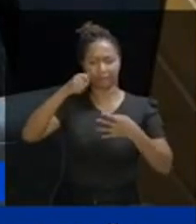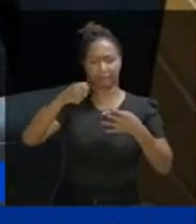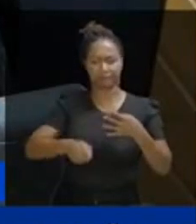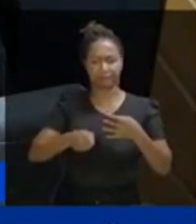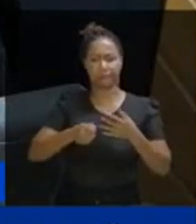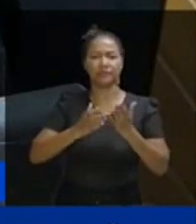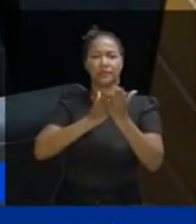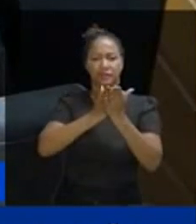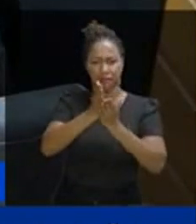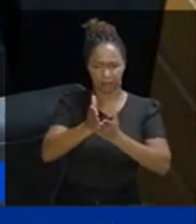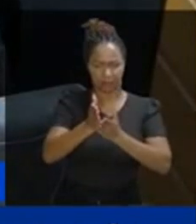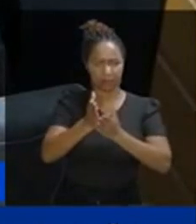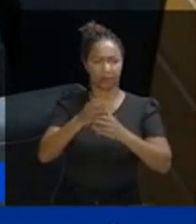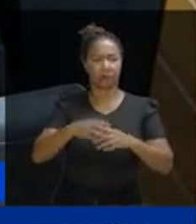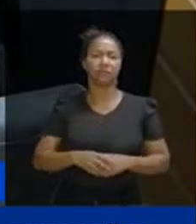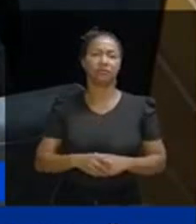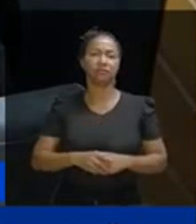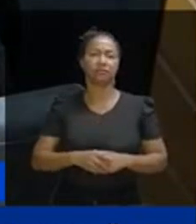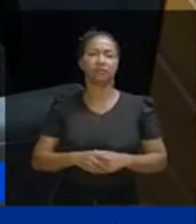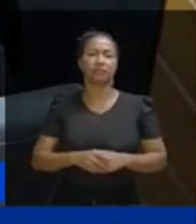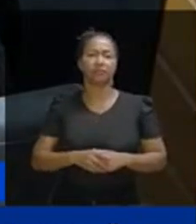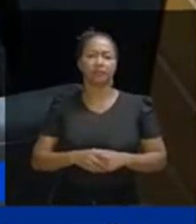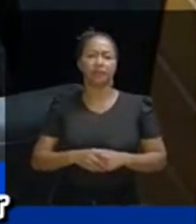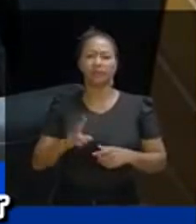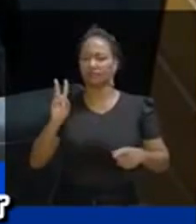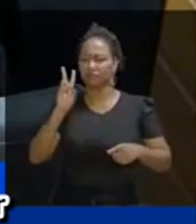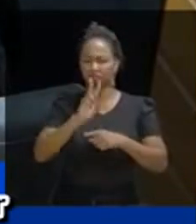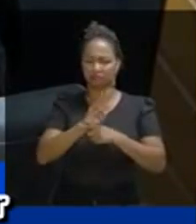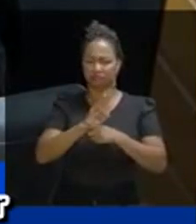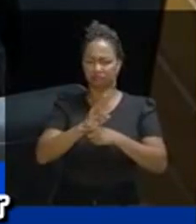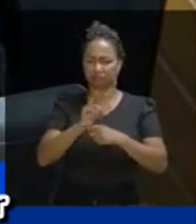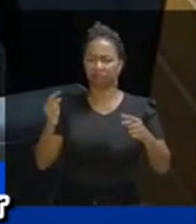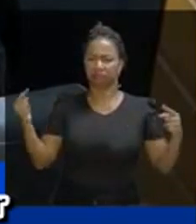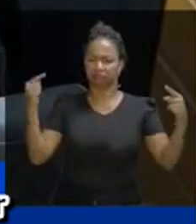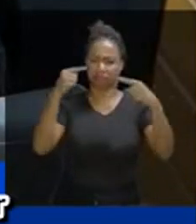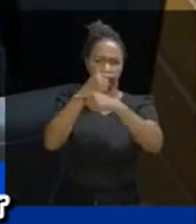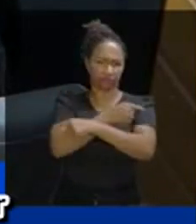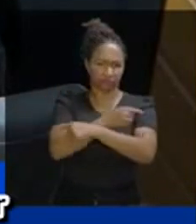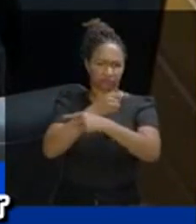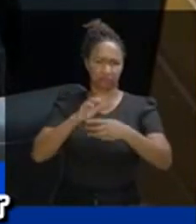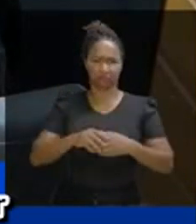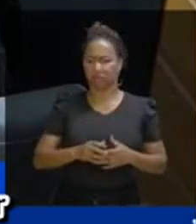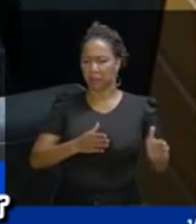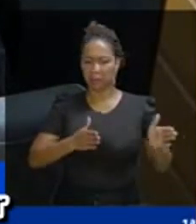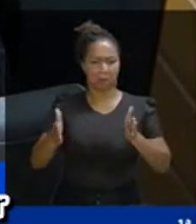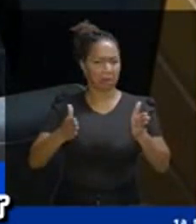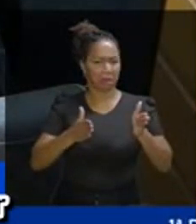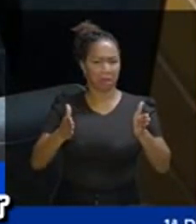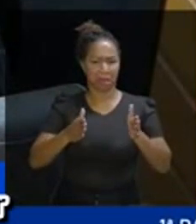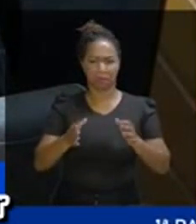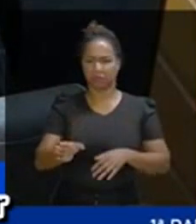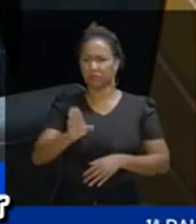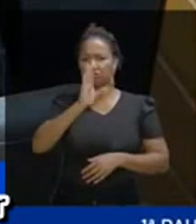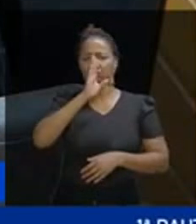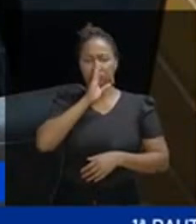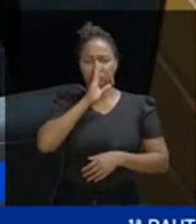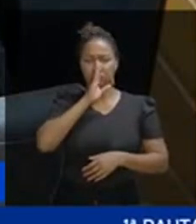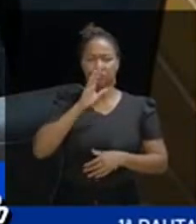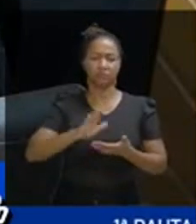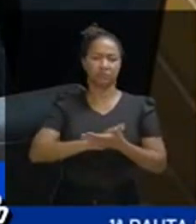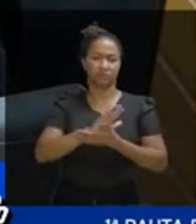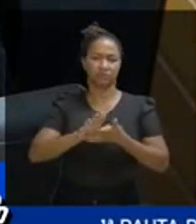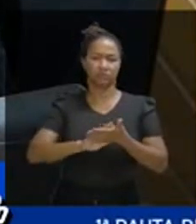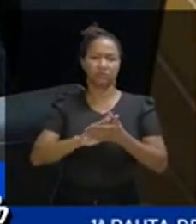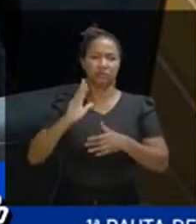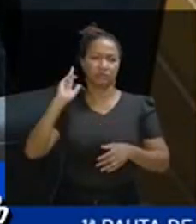mantido o regular prosseguimento do feito. Intimada a apresentar contrarrazões, a executada deixou transcorrer o prazo em branco para a manifestação.